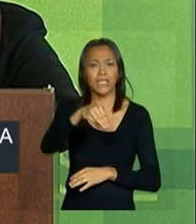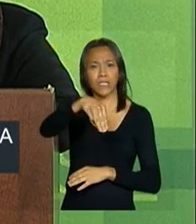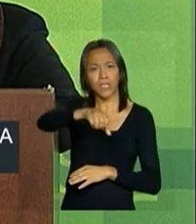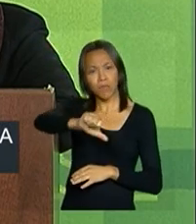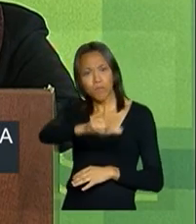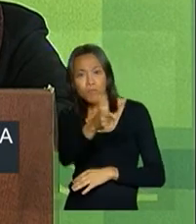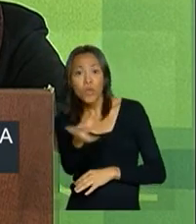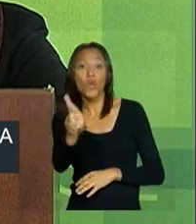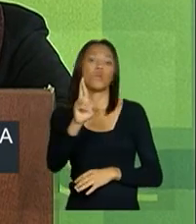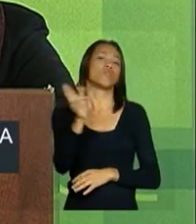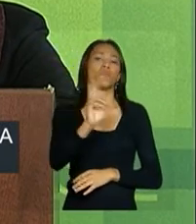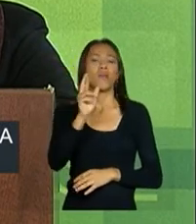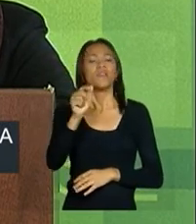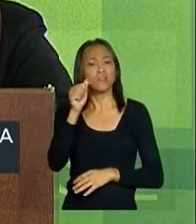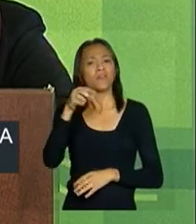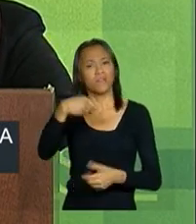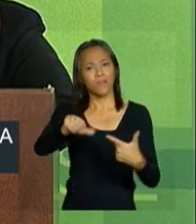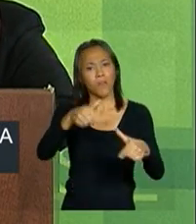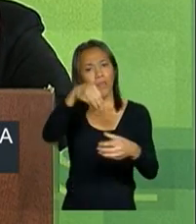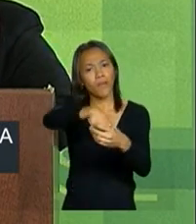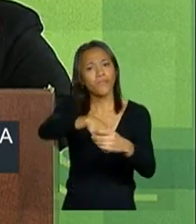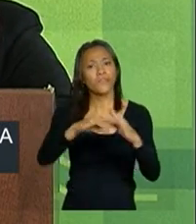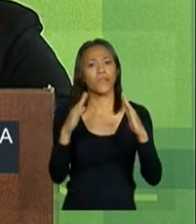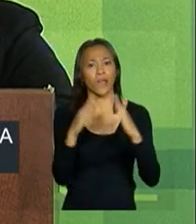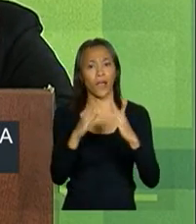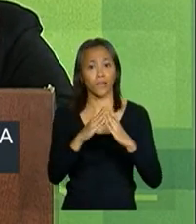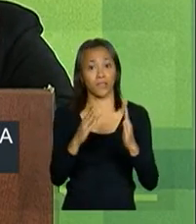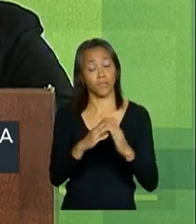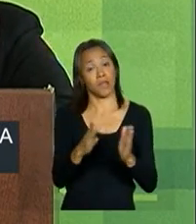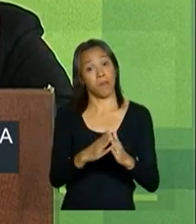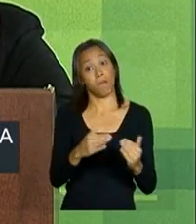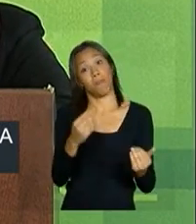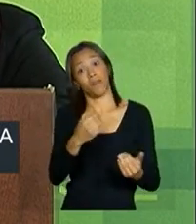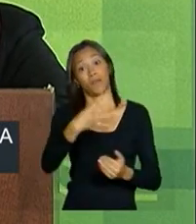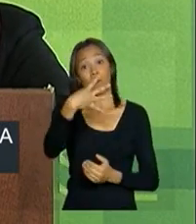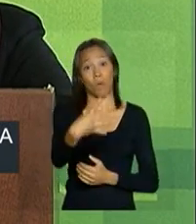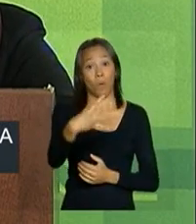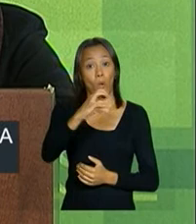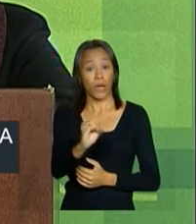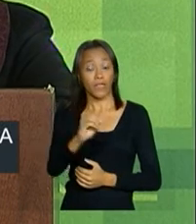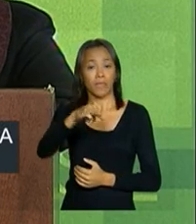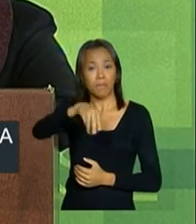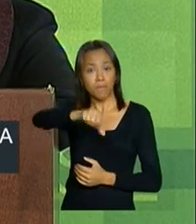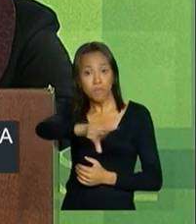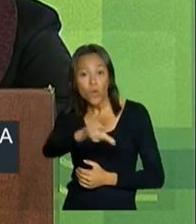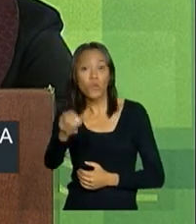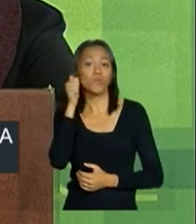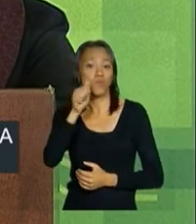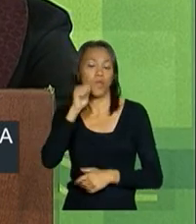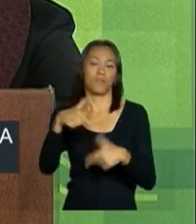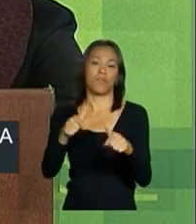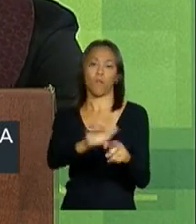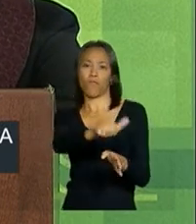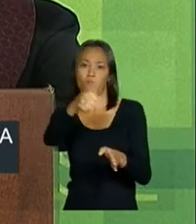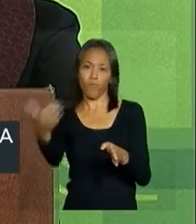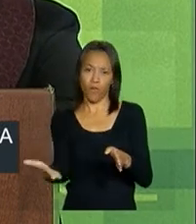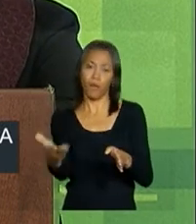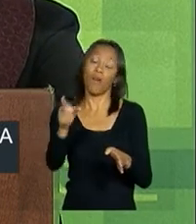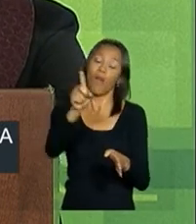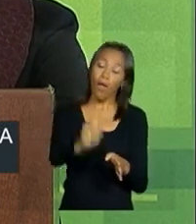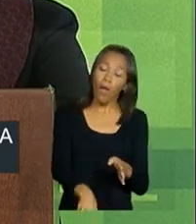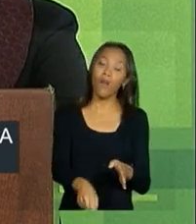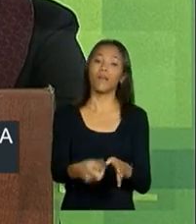são donas de casa para cerca de 40 milhões de trabalhadora é esta a